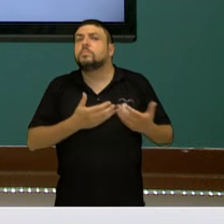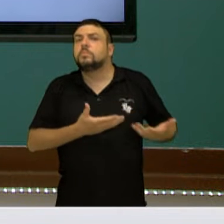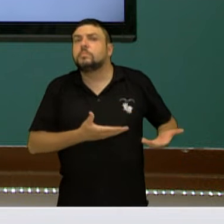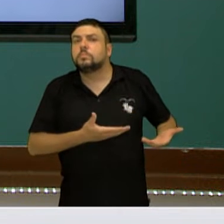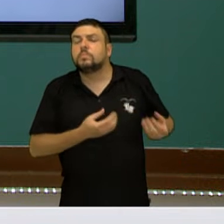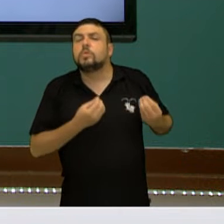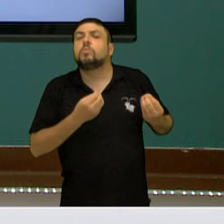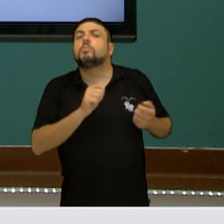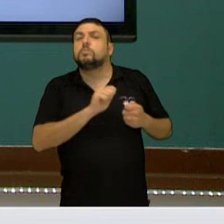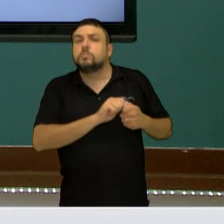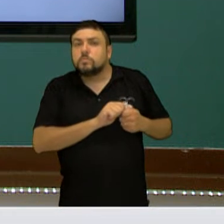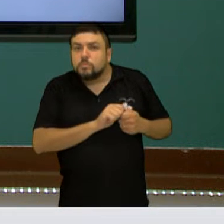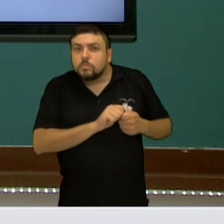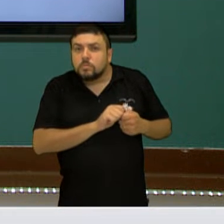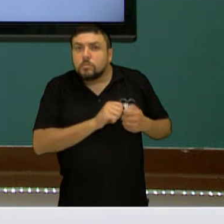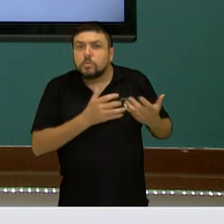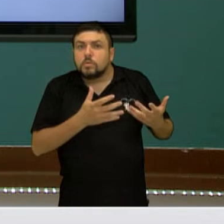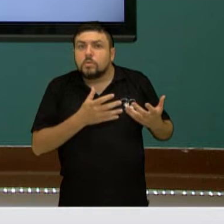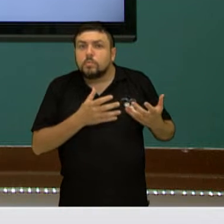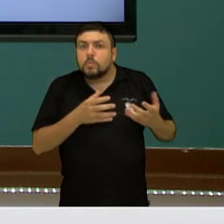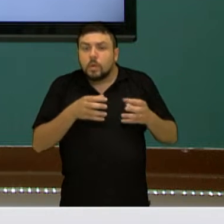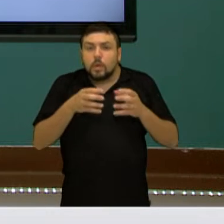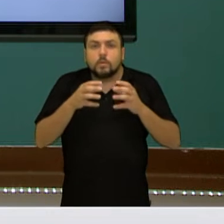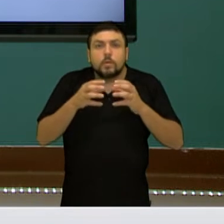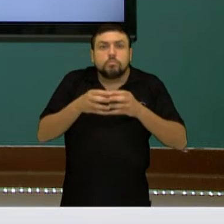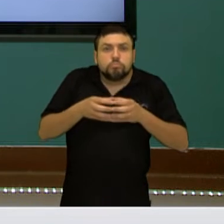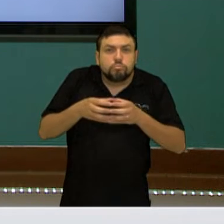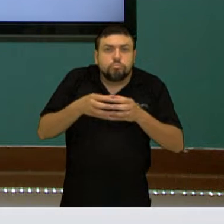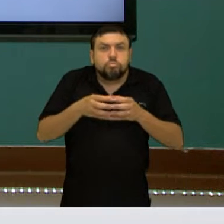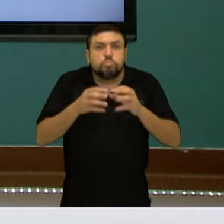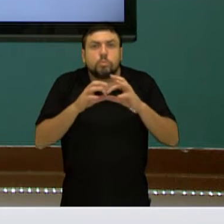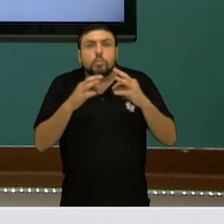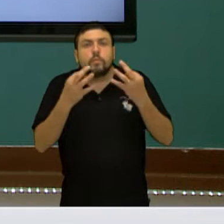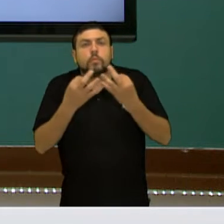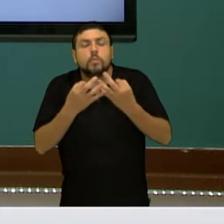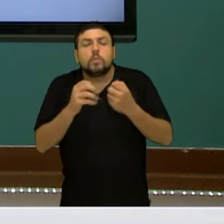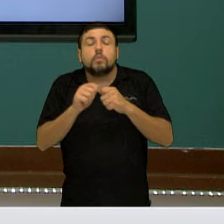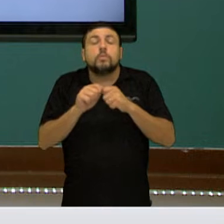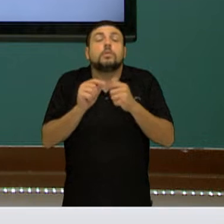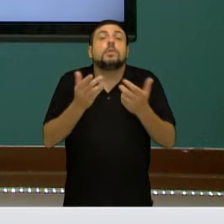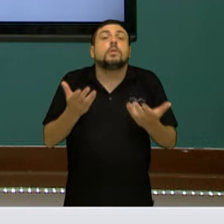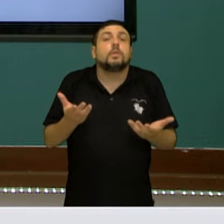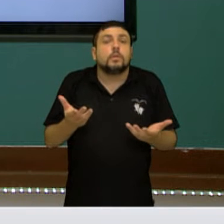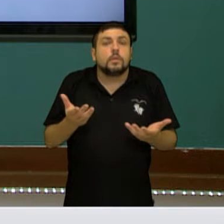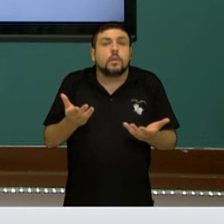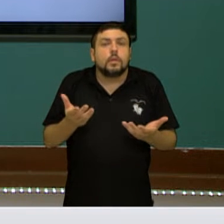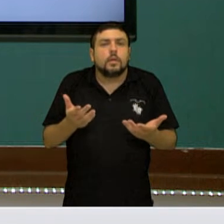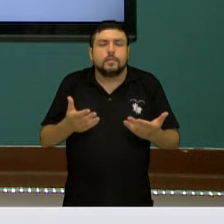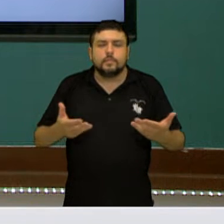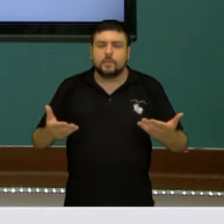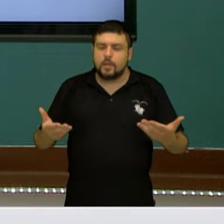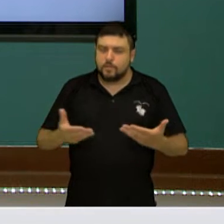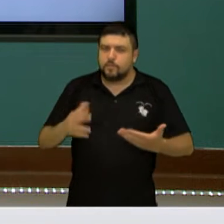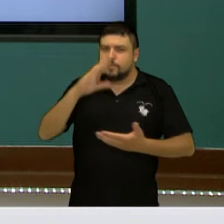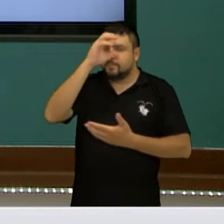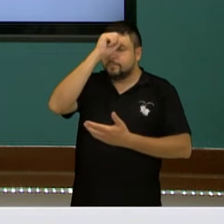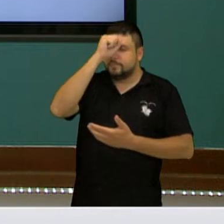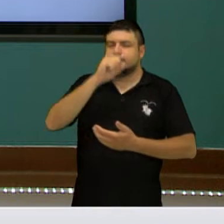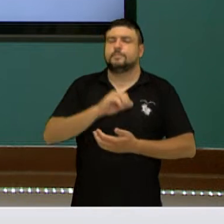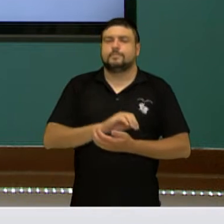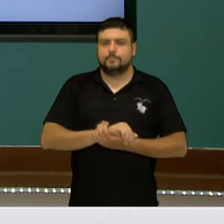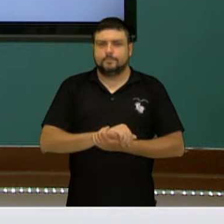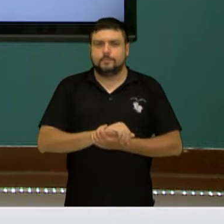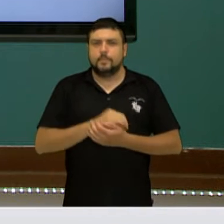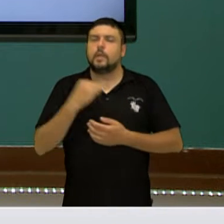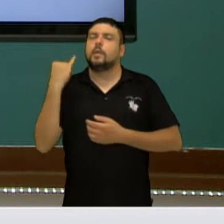E daí? Mora todo mundo junto? Faz o quê? Me diga. É isso que nós vamos trabalhar um pouquinho hoje. E é bem